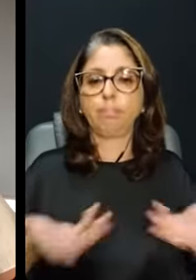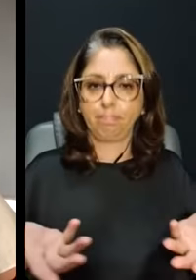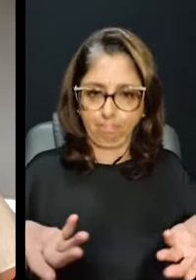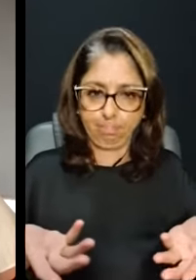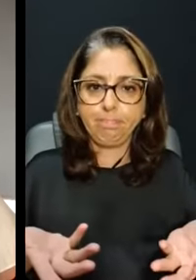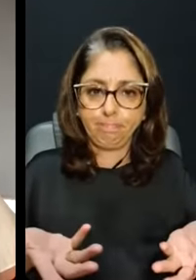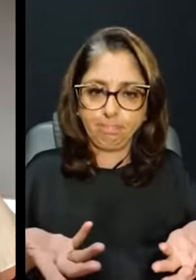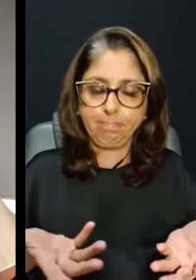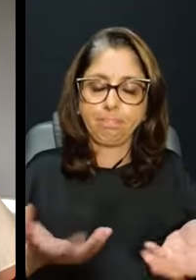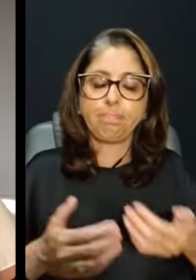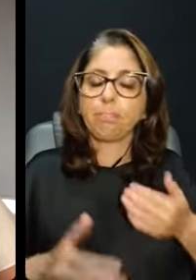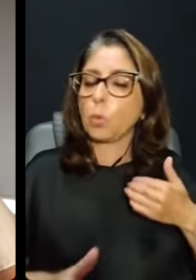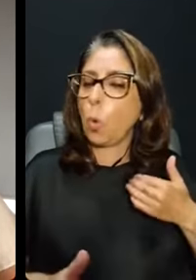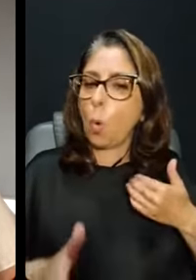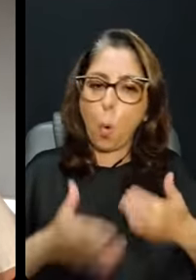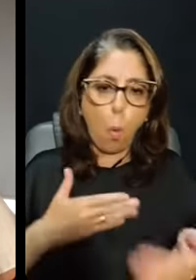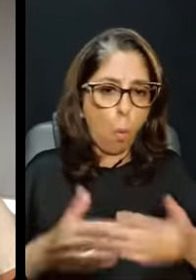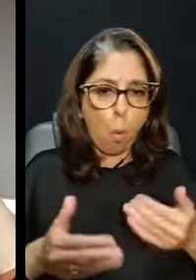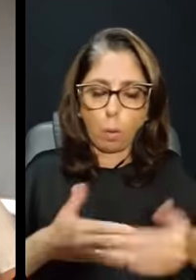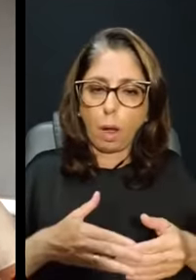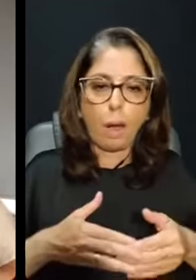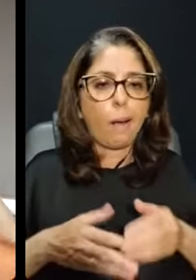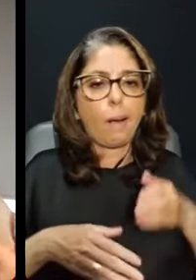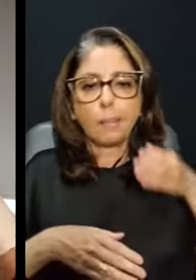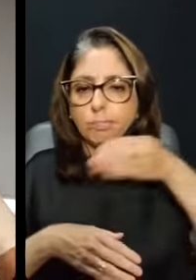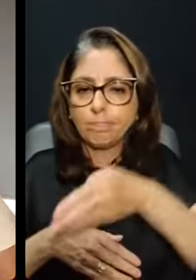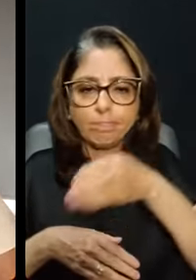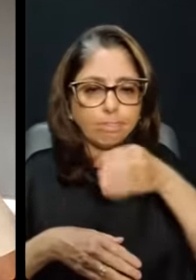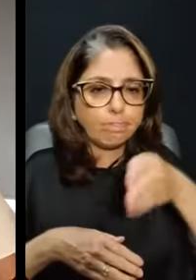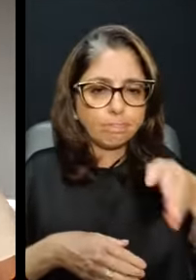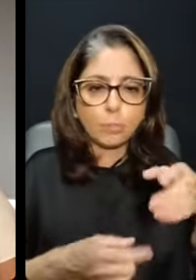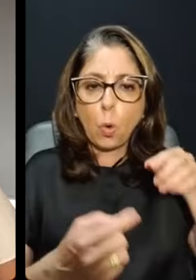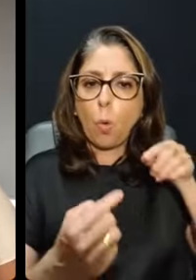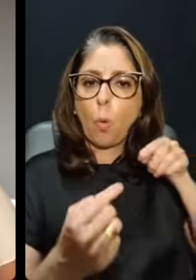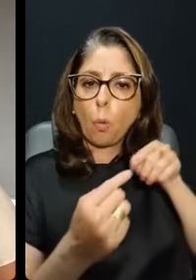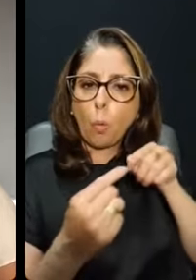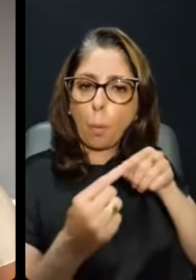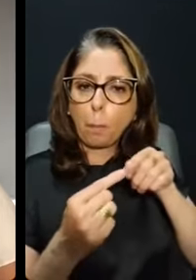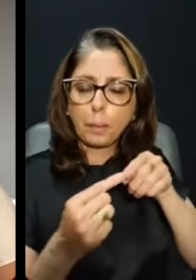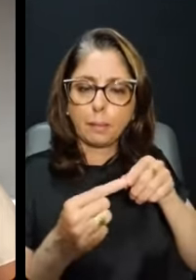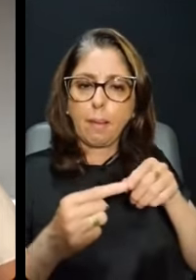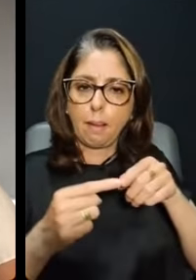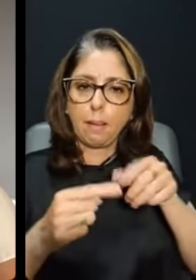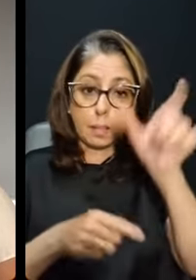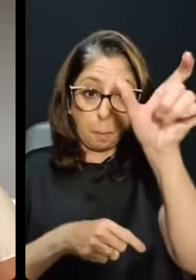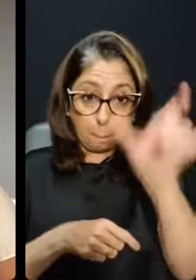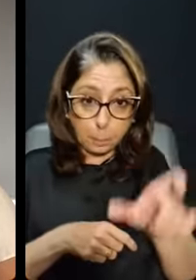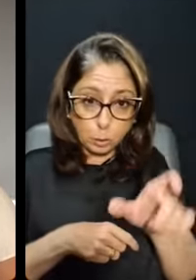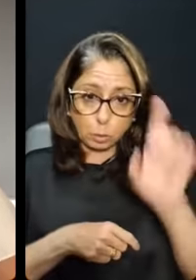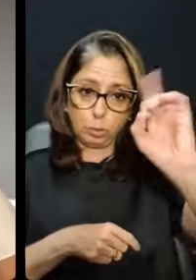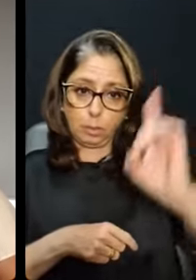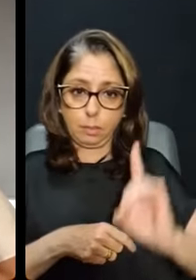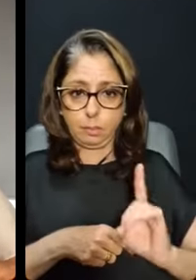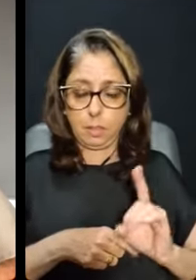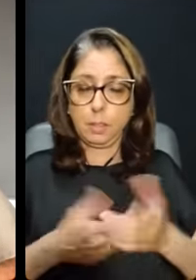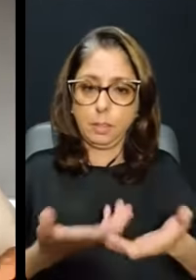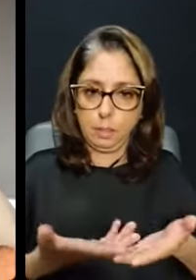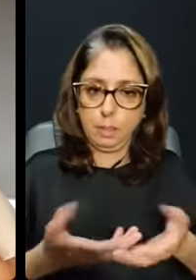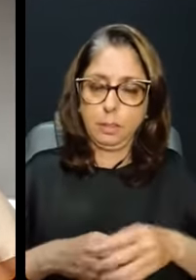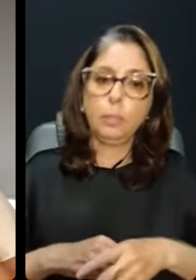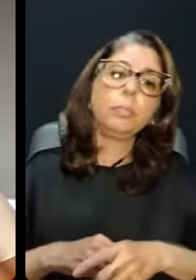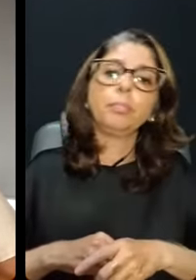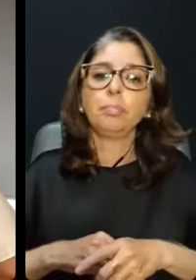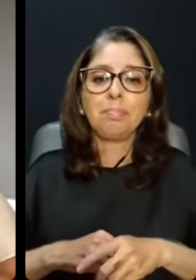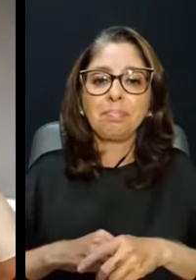de conteúdo, como que a pessoa realmente chega até aquela área de interesse. E esse lugar